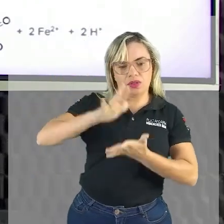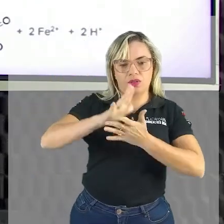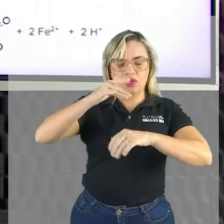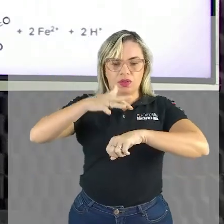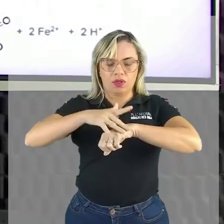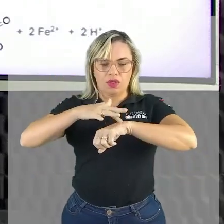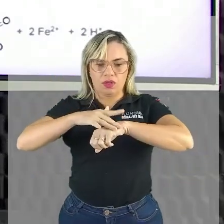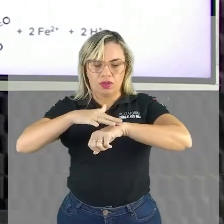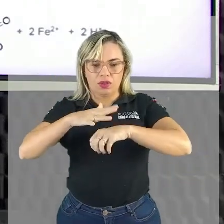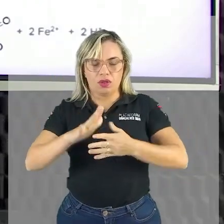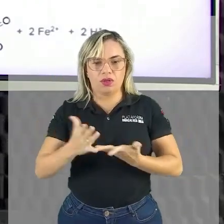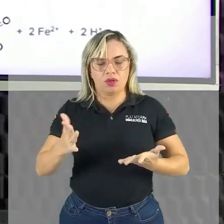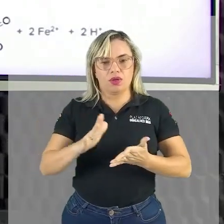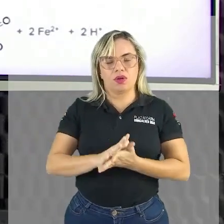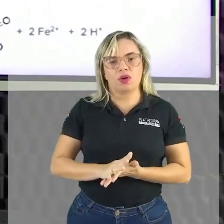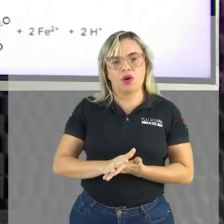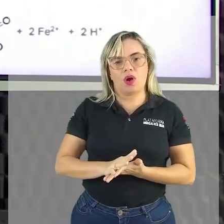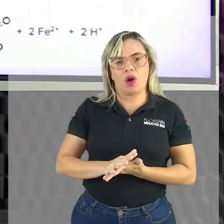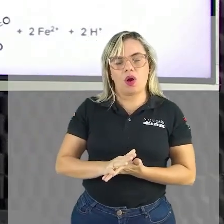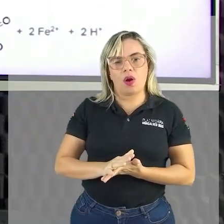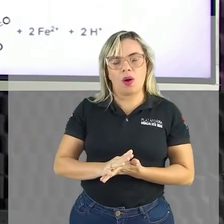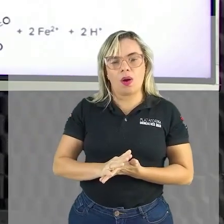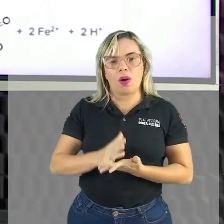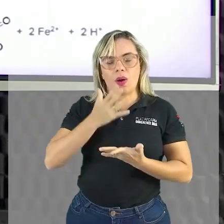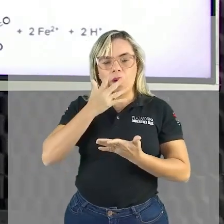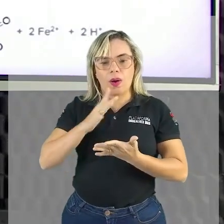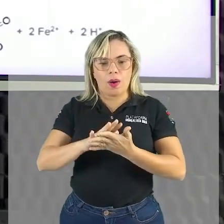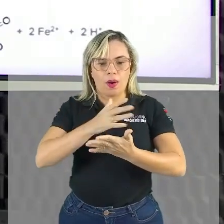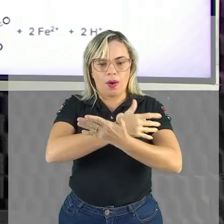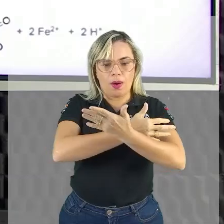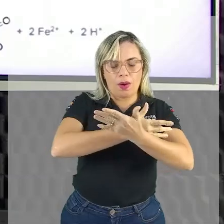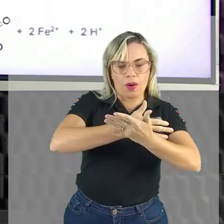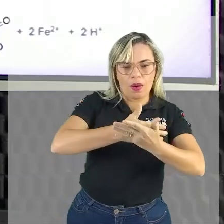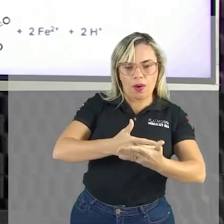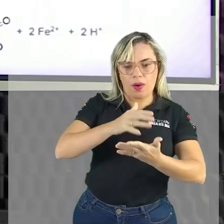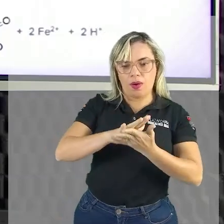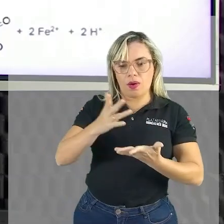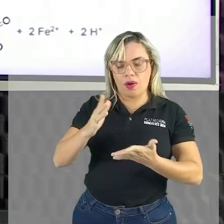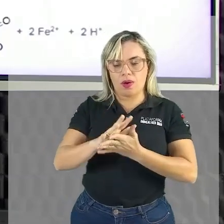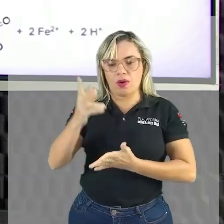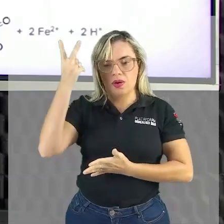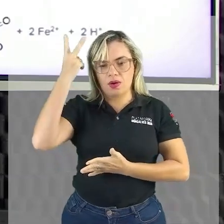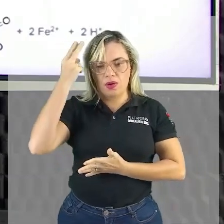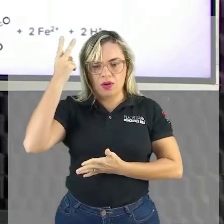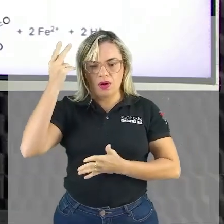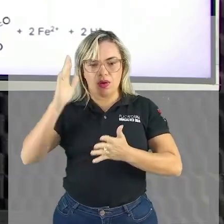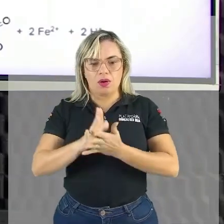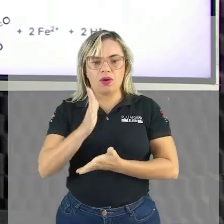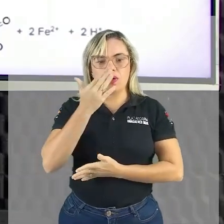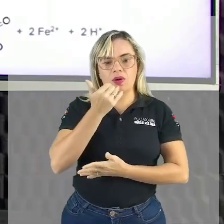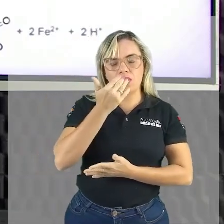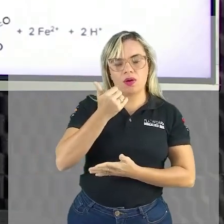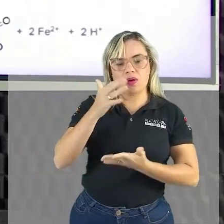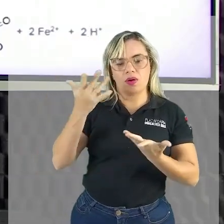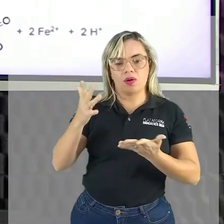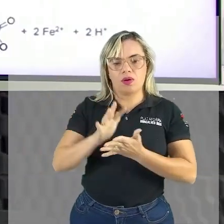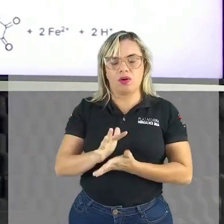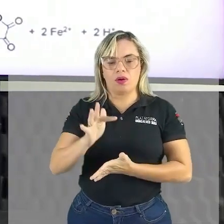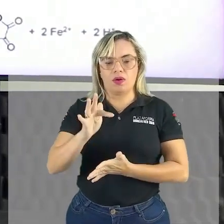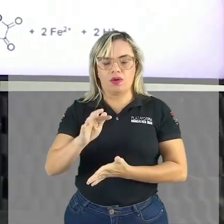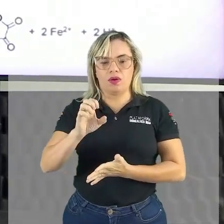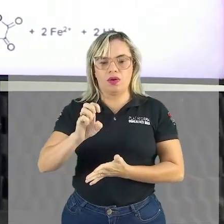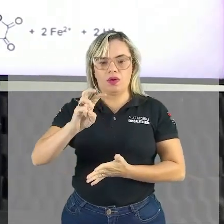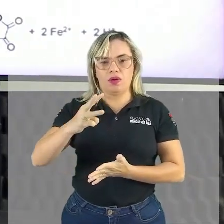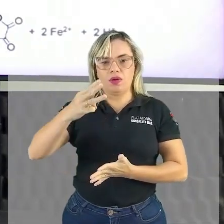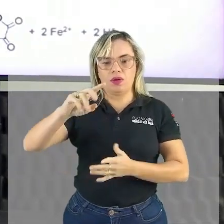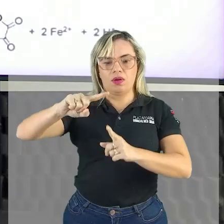Normalmente, na alimentação, é ingerido na forma de ferro 3+. É ingerido na forma